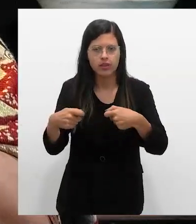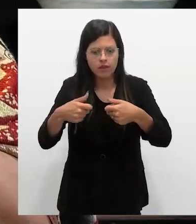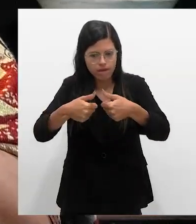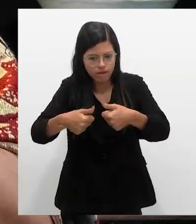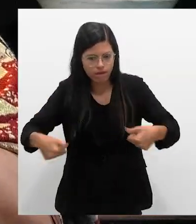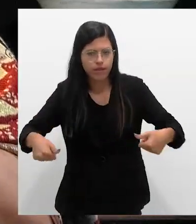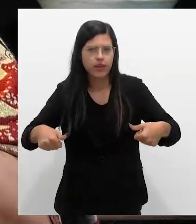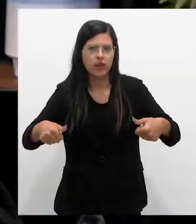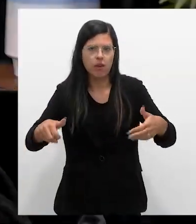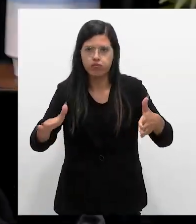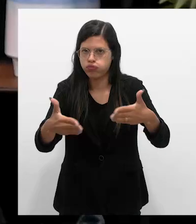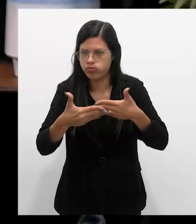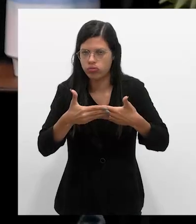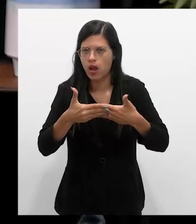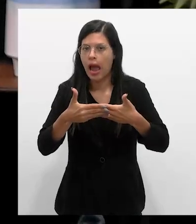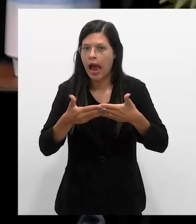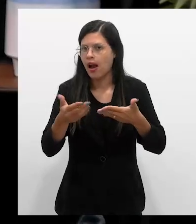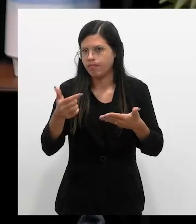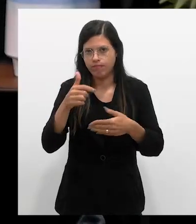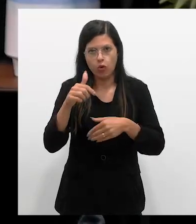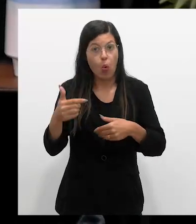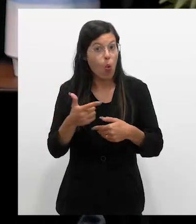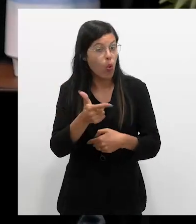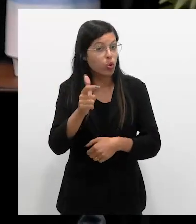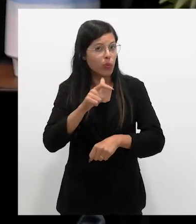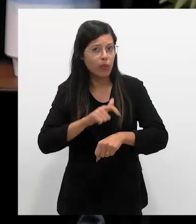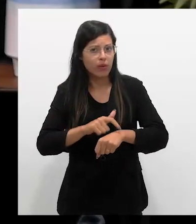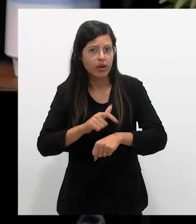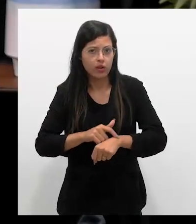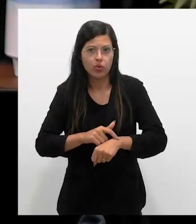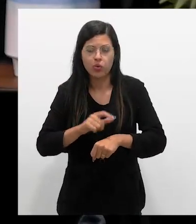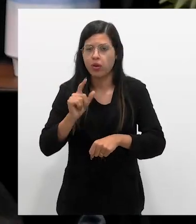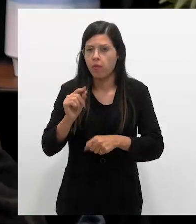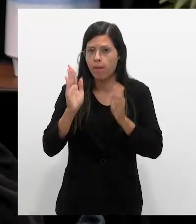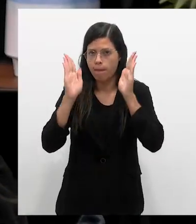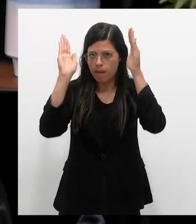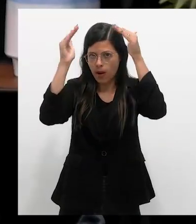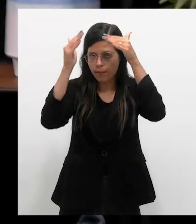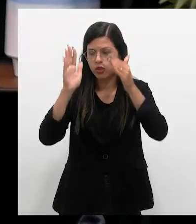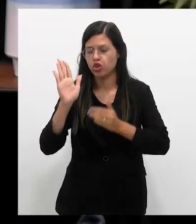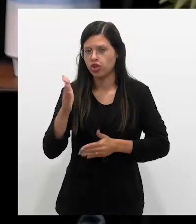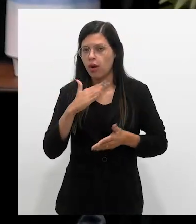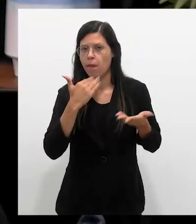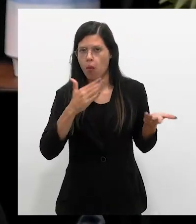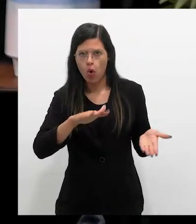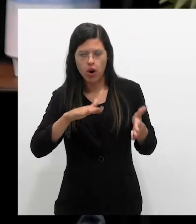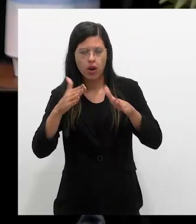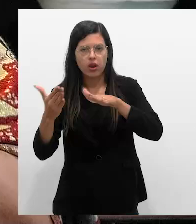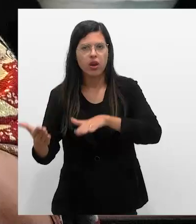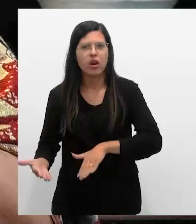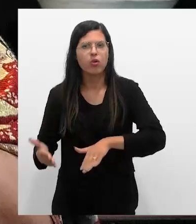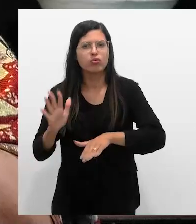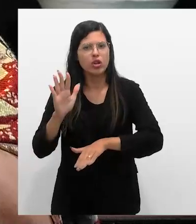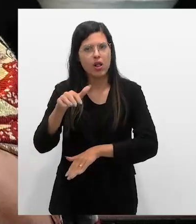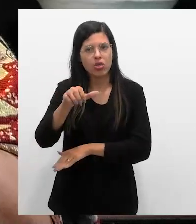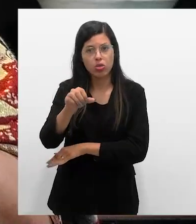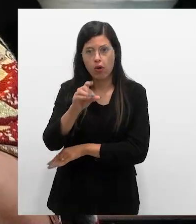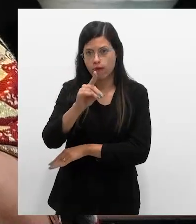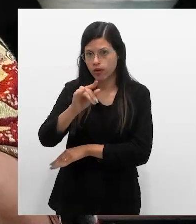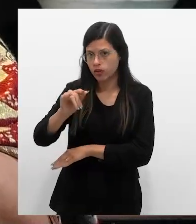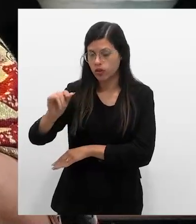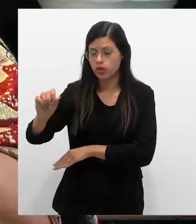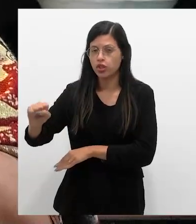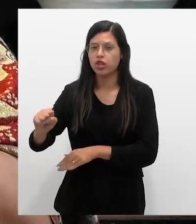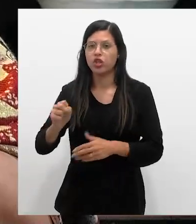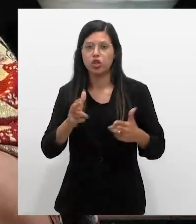do Papa. Aqui não, aqui já estamos num outro momento. O Papa já faleceu, foi feito funeral, o sepultamento do Papa, os 9 dias